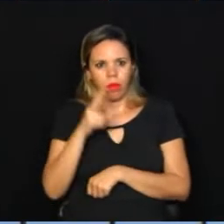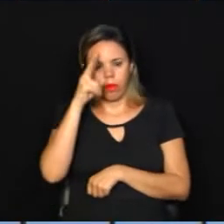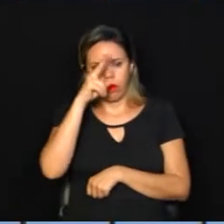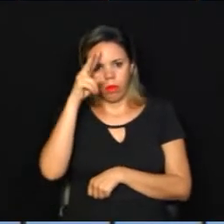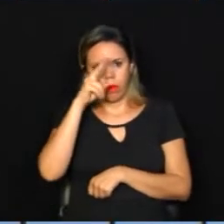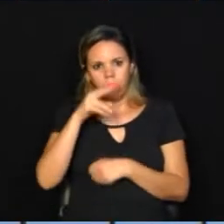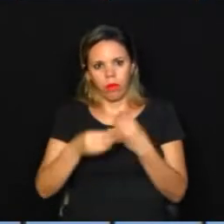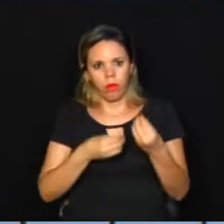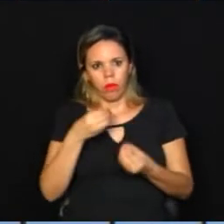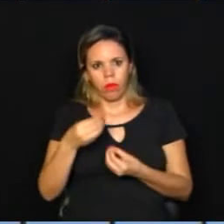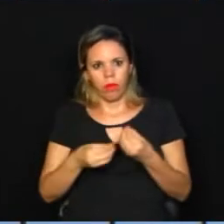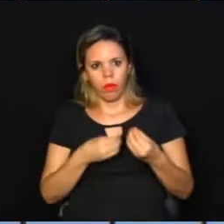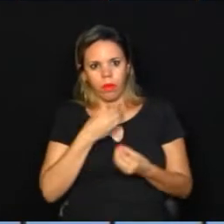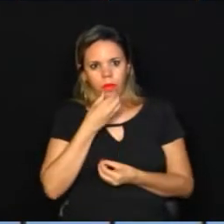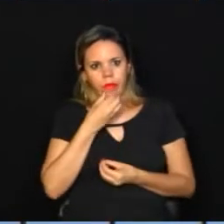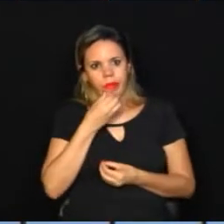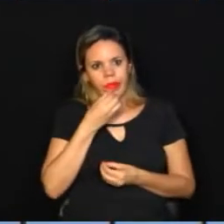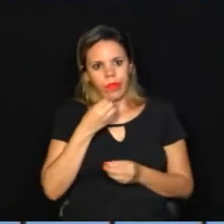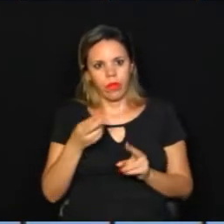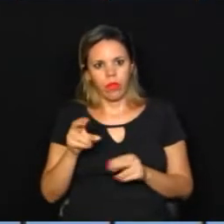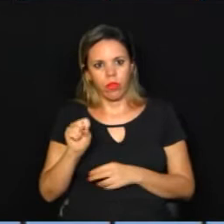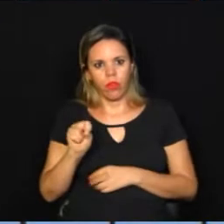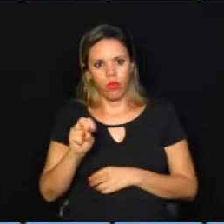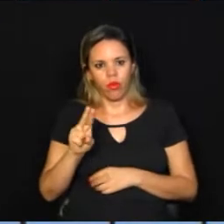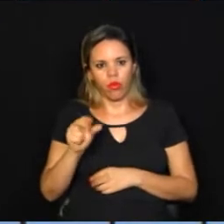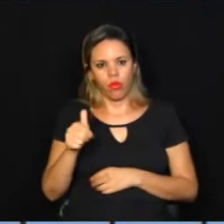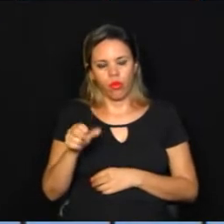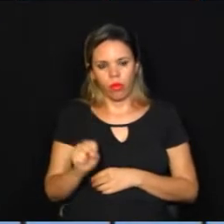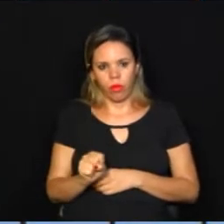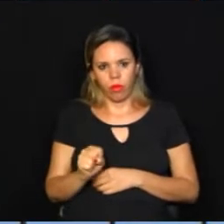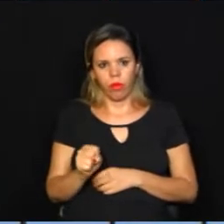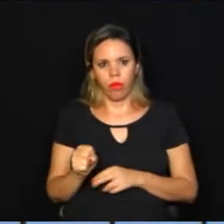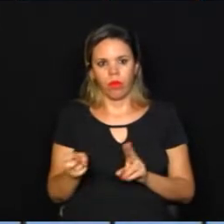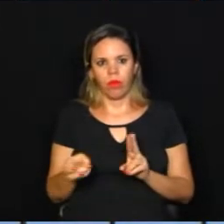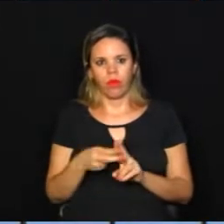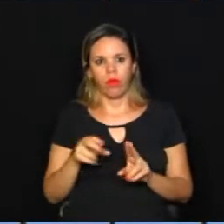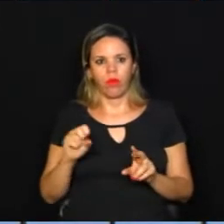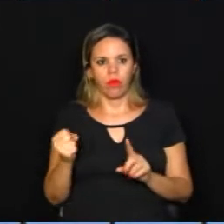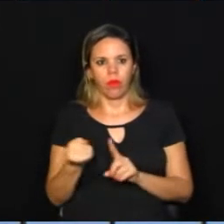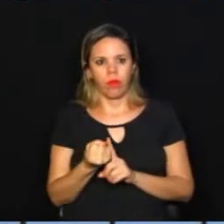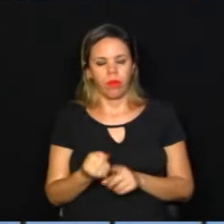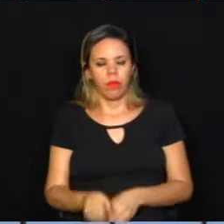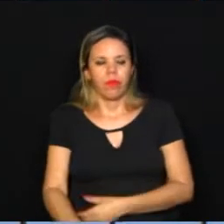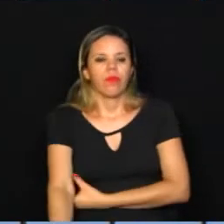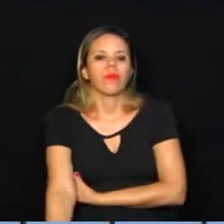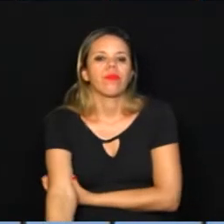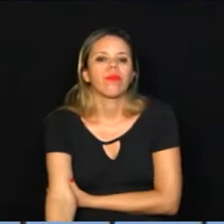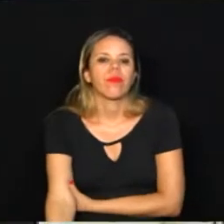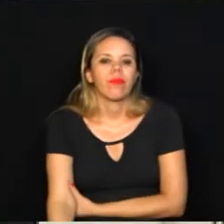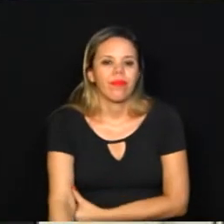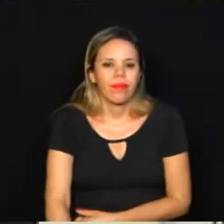lembrou como funciona o SUAS, que é o Sistema Único de Assistência Social.